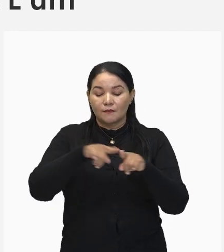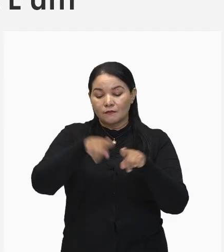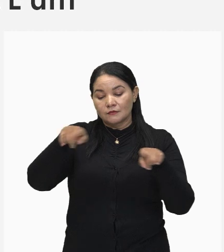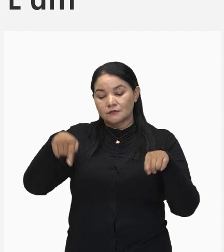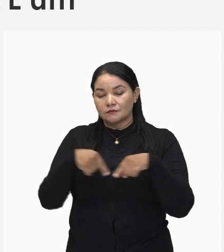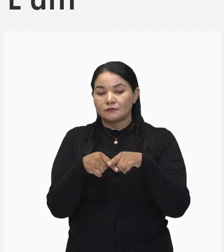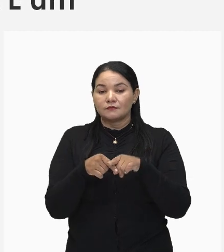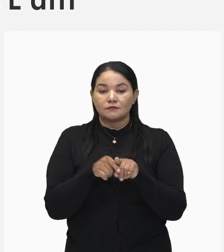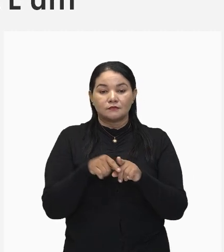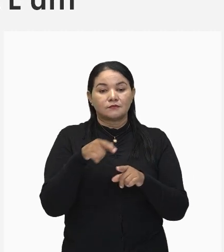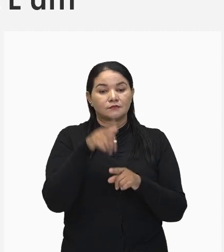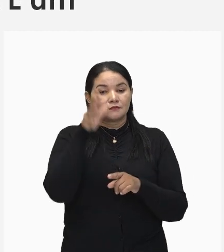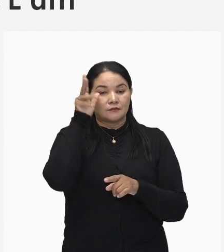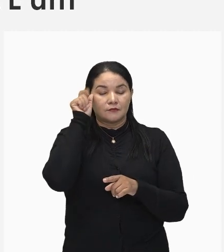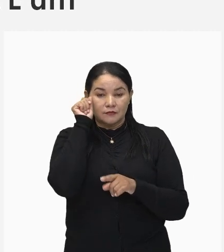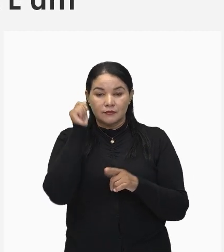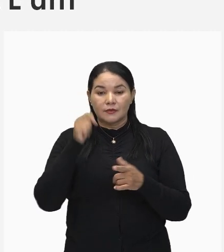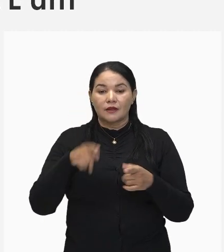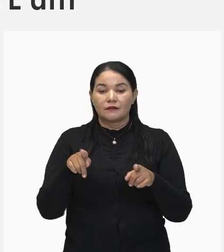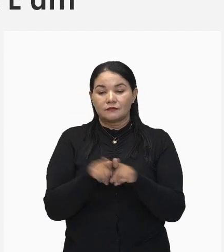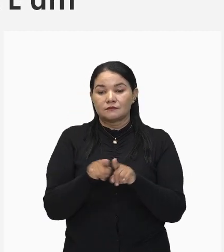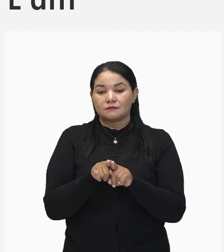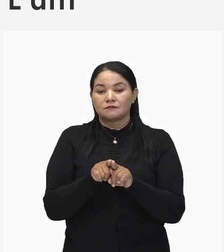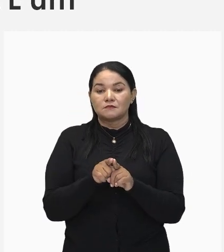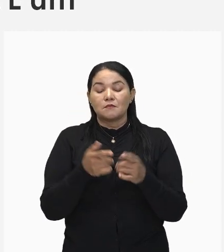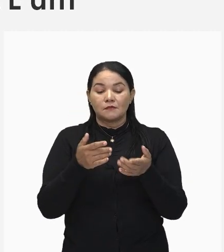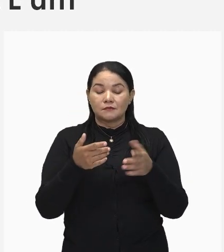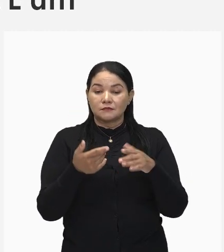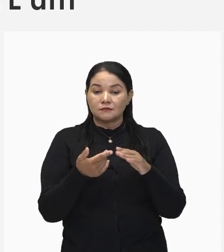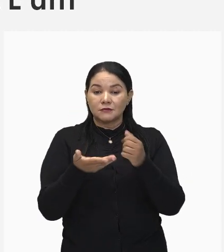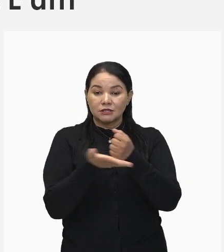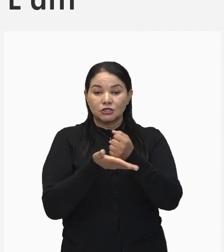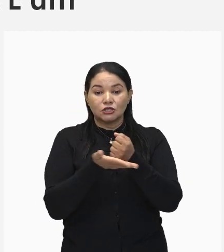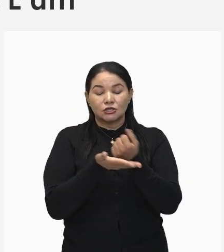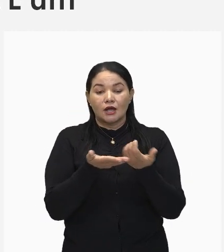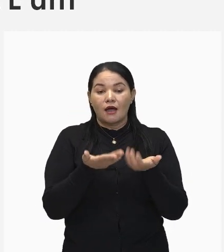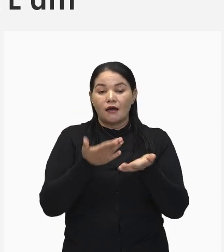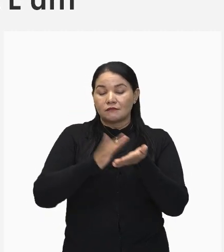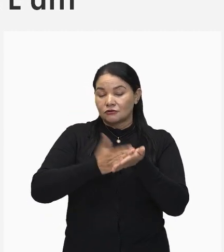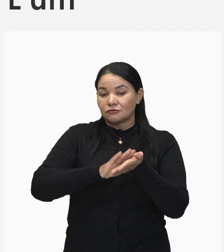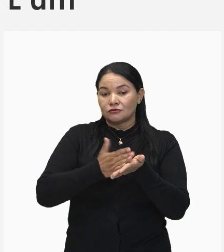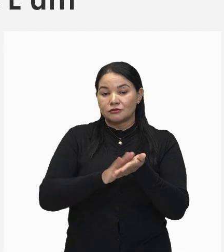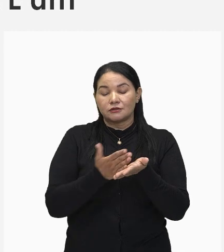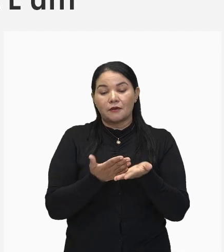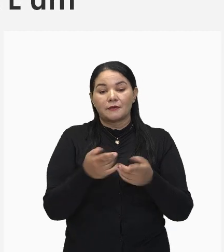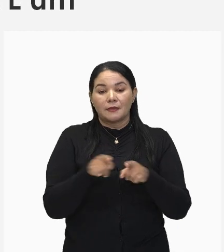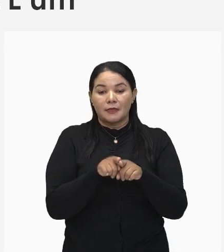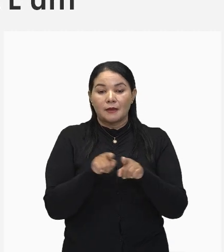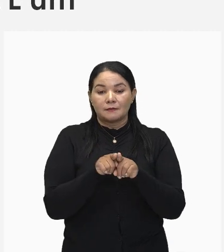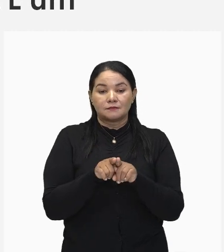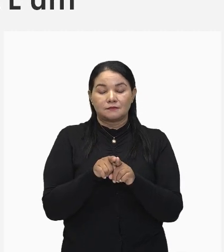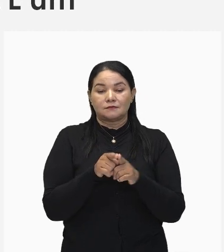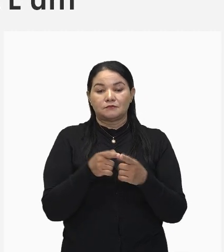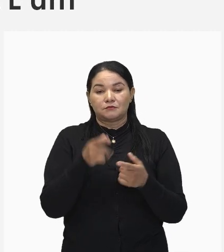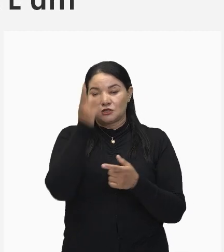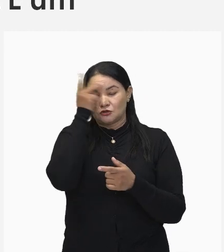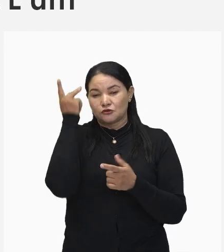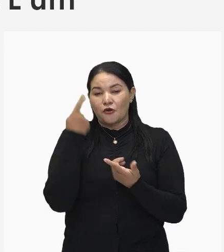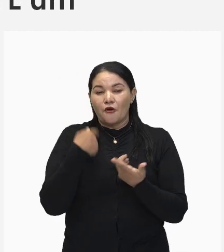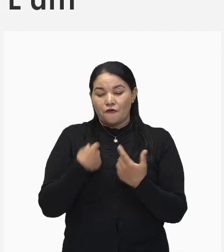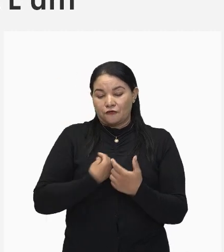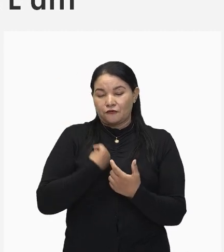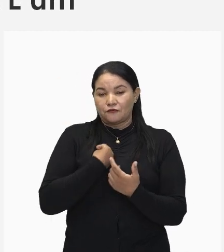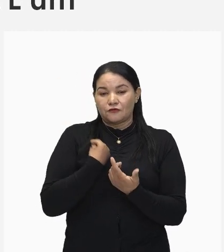afro-brasileiros. É baseado no samba de roda trazido pelos africanos que viviam na Bahia. É um tipo de dança